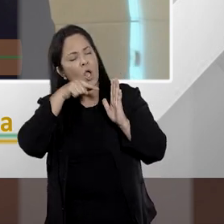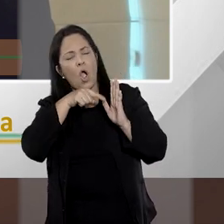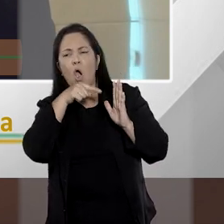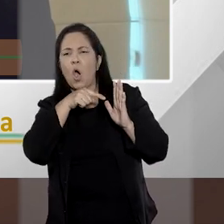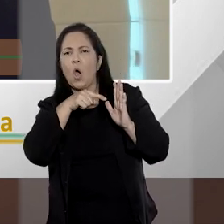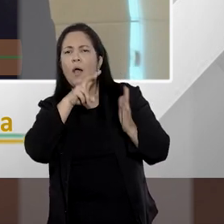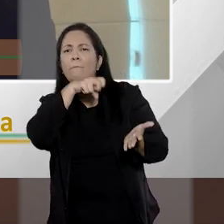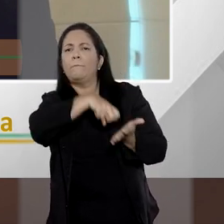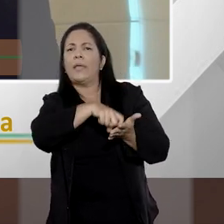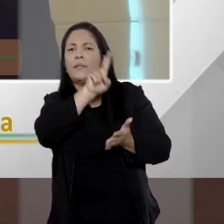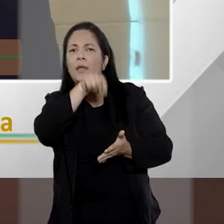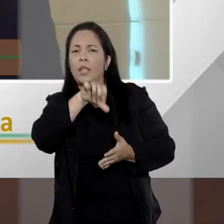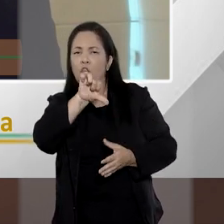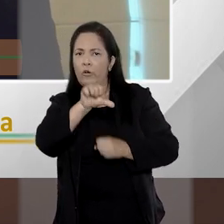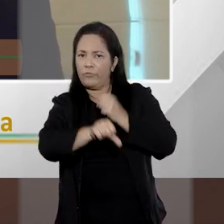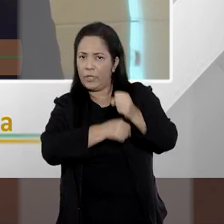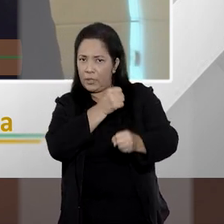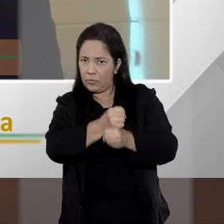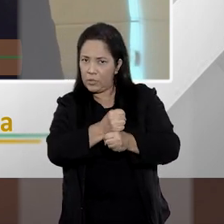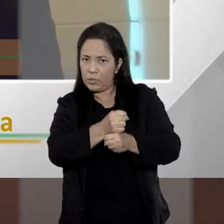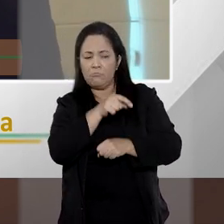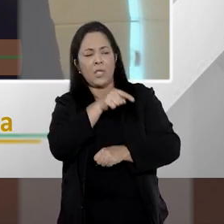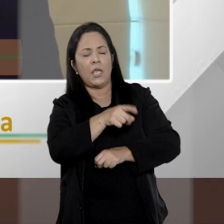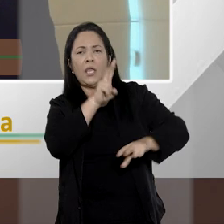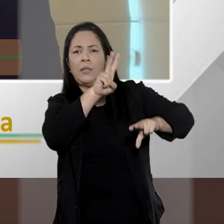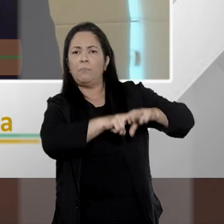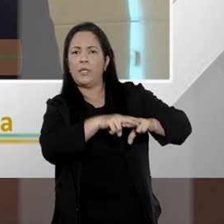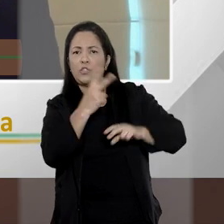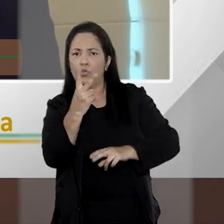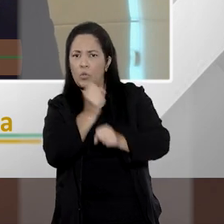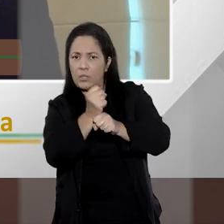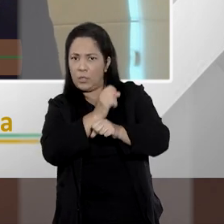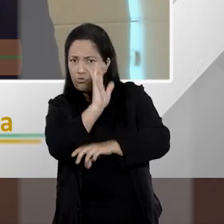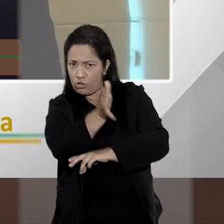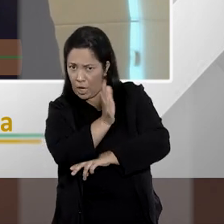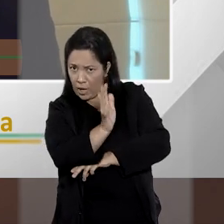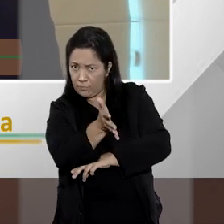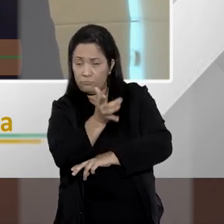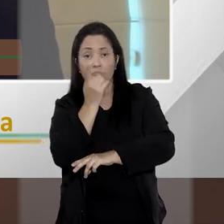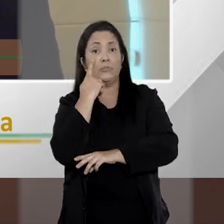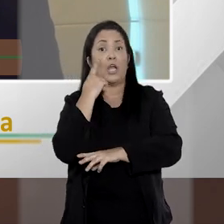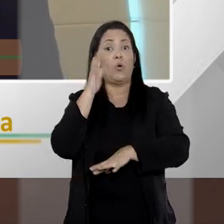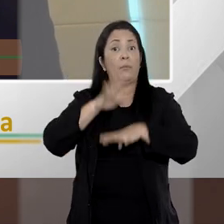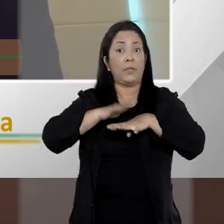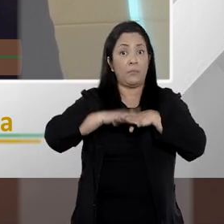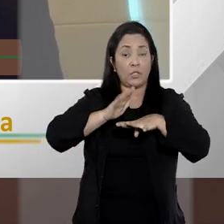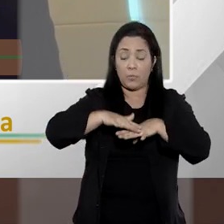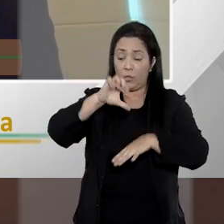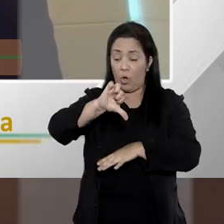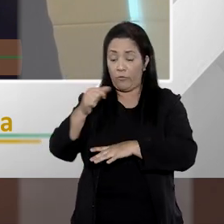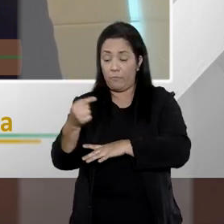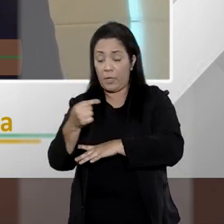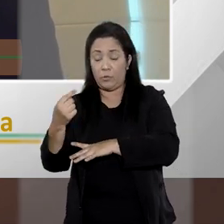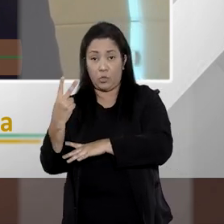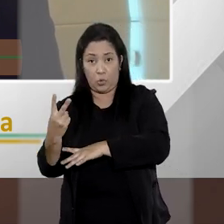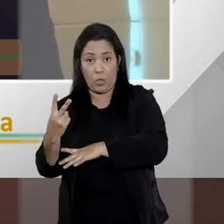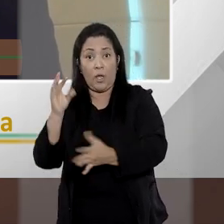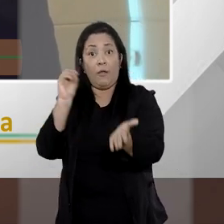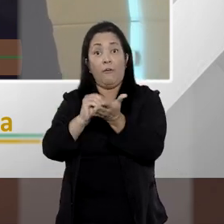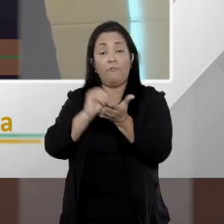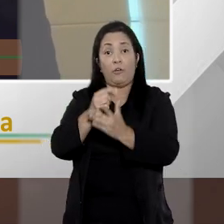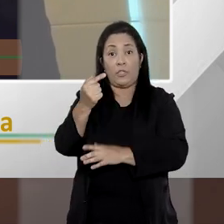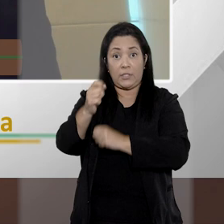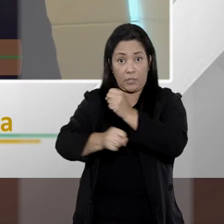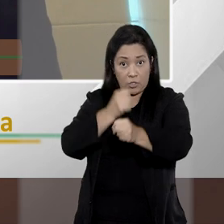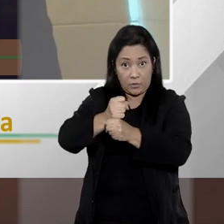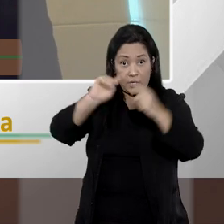diminuição aqui considerável da pena e me cabe verificar, dependendo da natureza do crime, se há possibilidade, dentro do que a LEP estipula